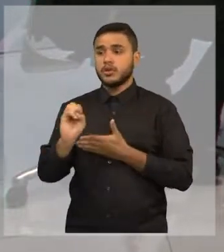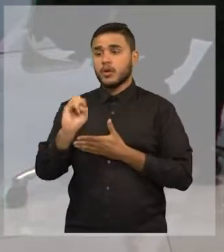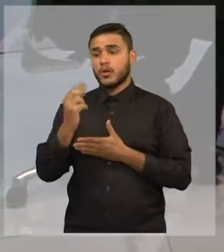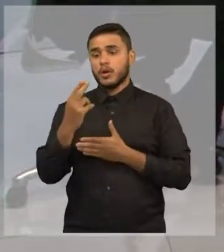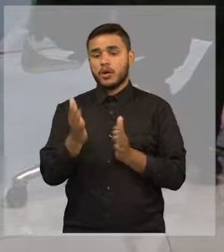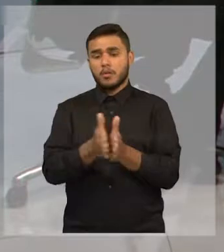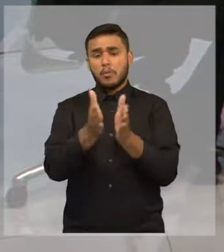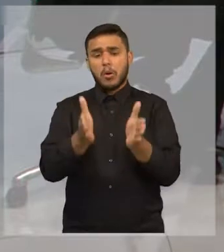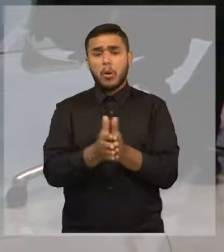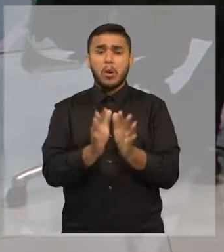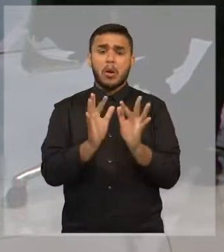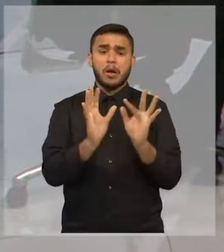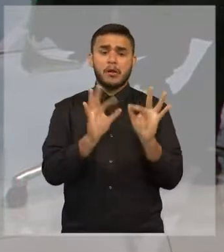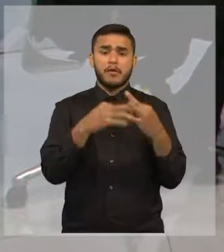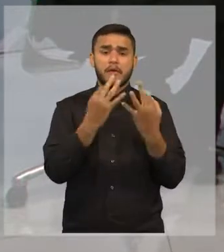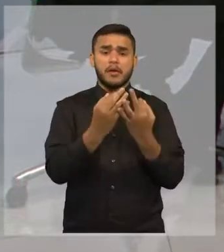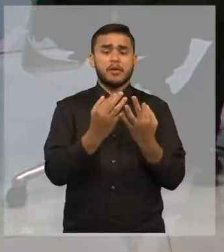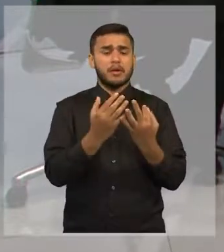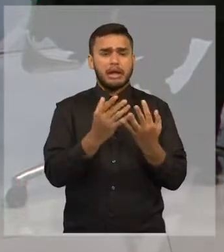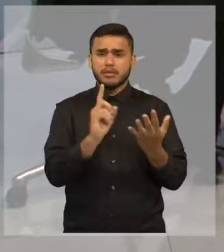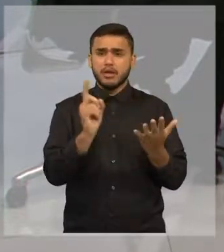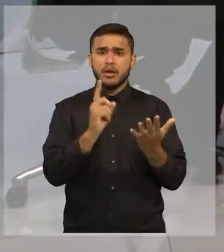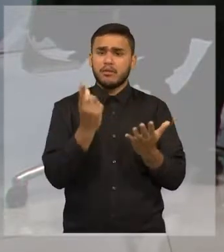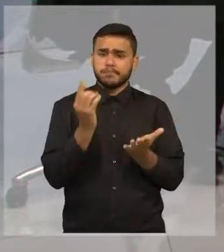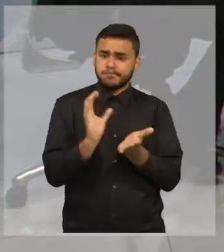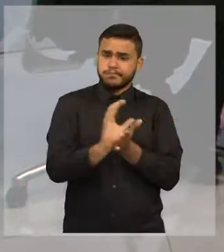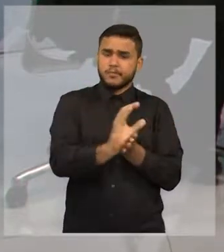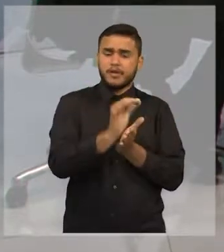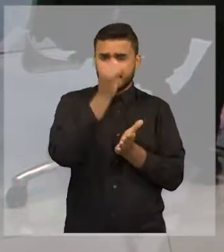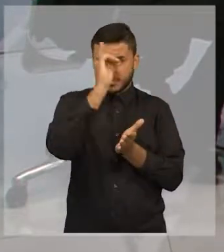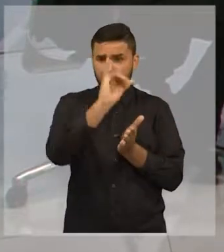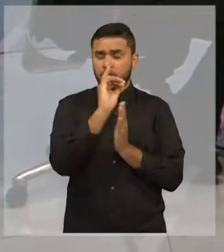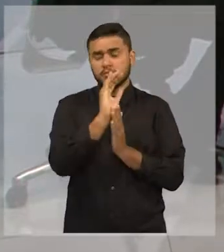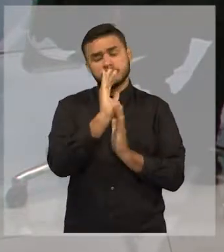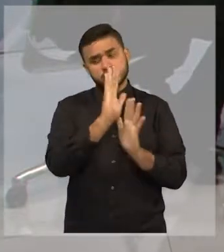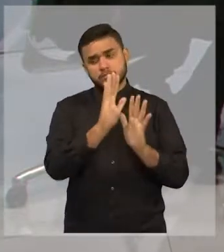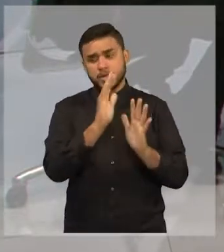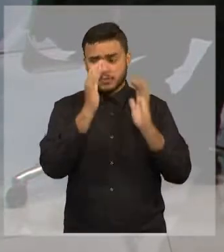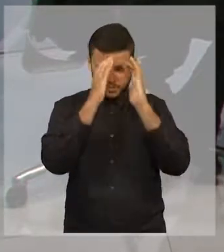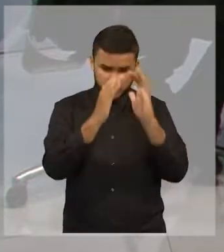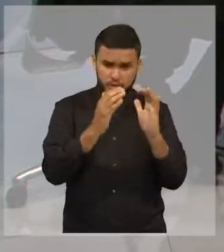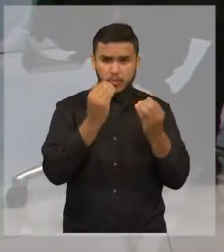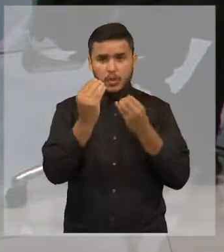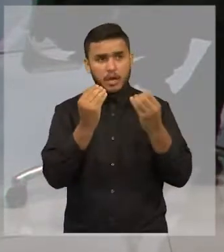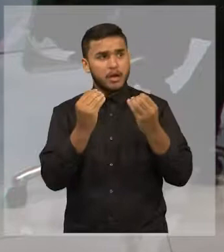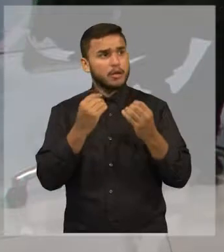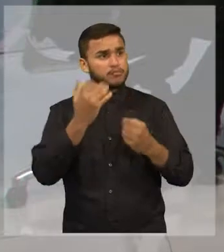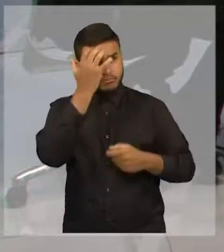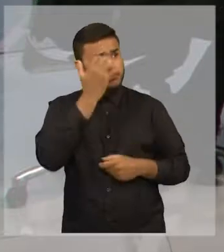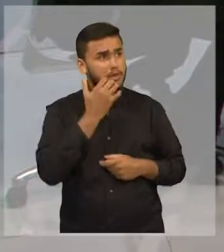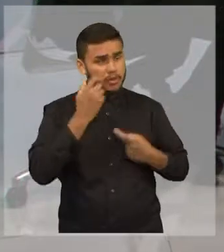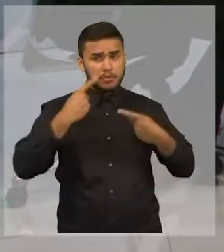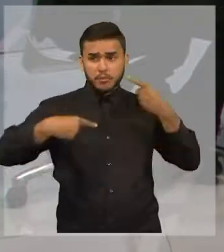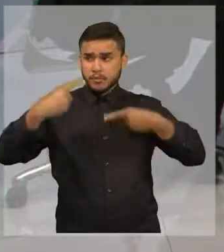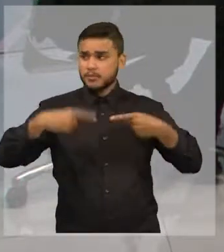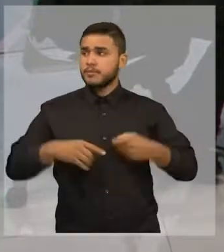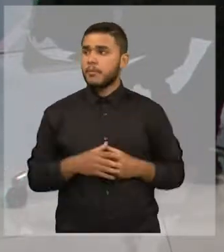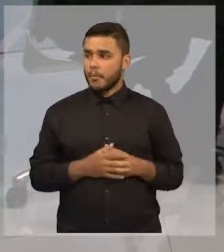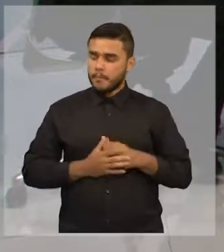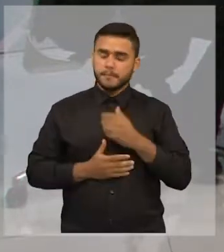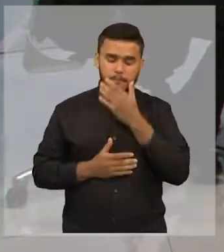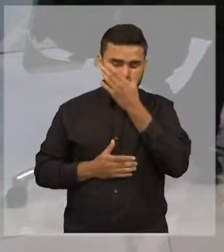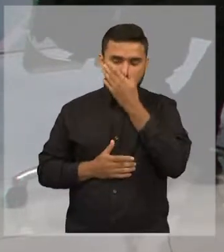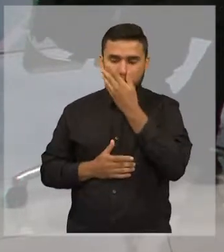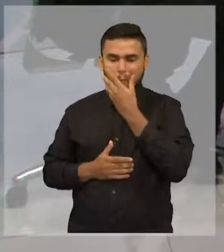dos pobres e não sei o quê. Então isso é negociação política. Perfeito. Olha, Lindman. O que ele também falta é um marqueteiro, um cara